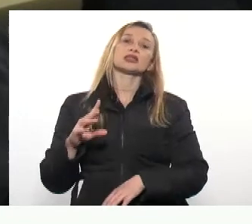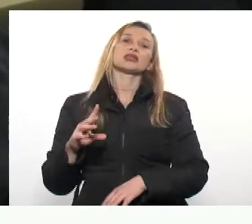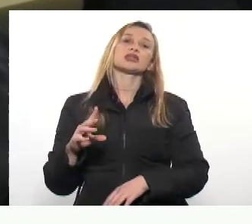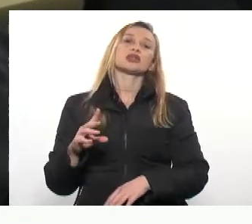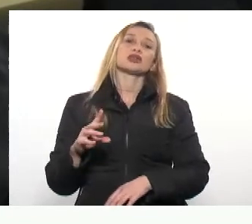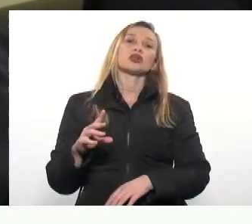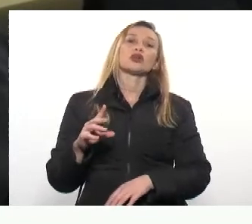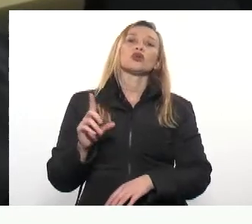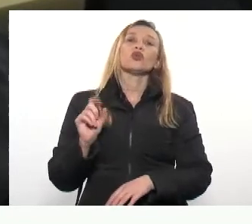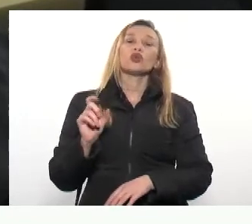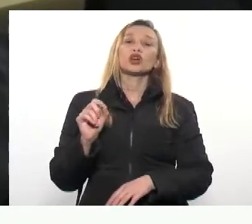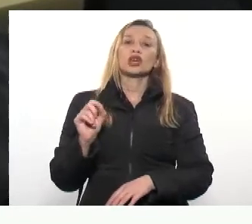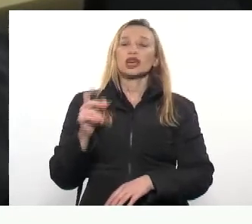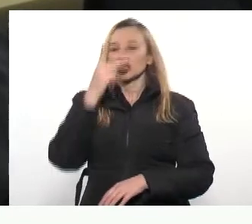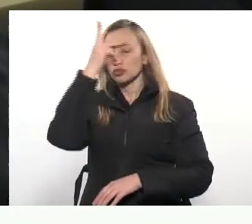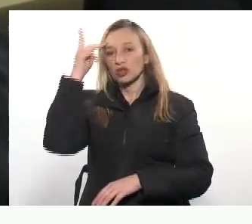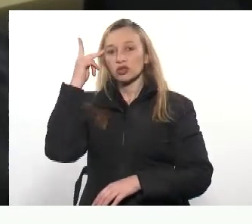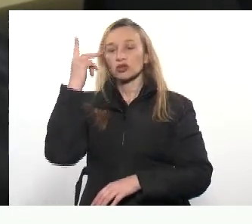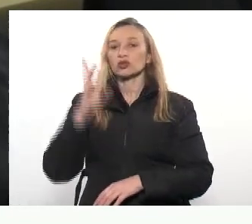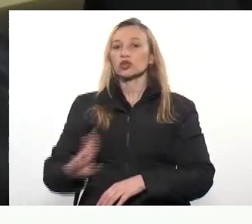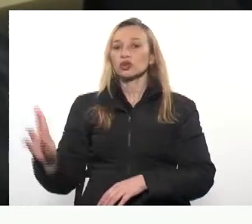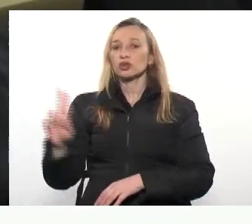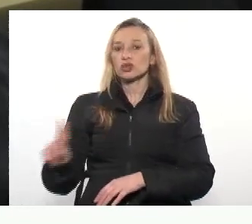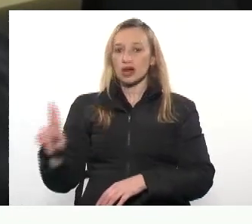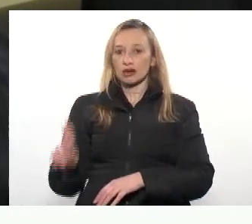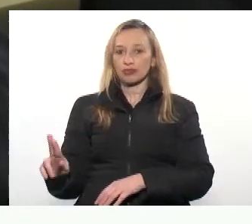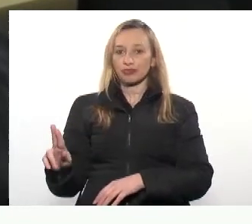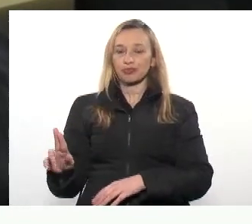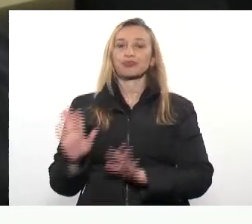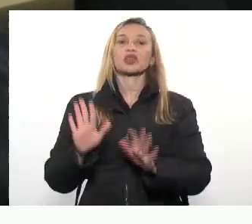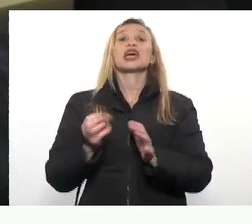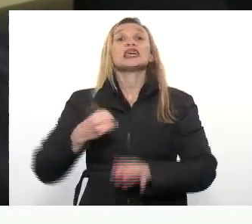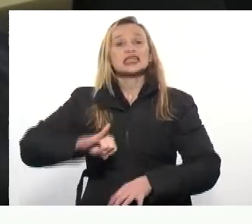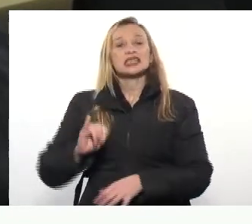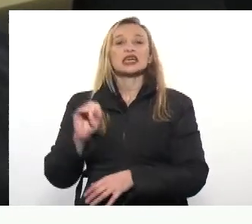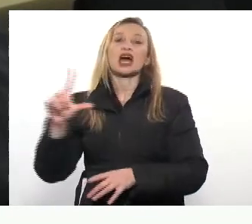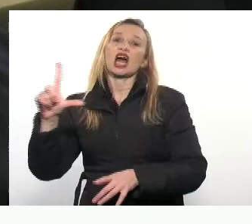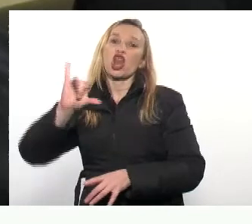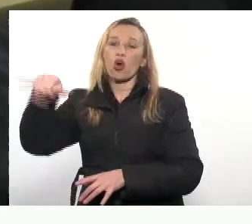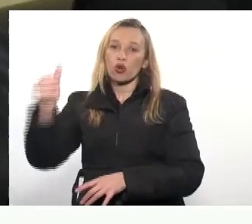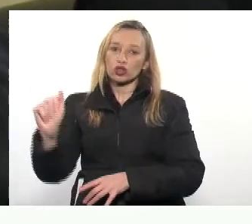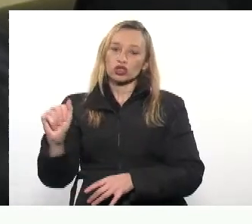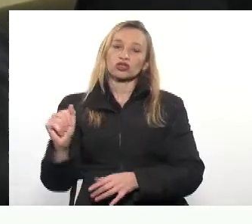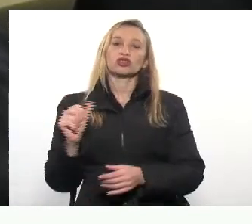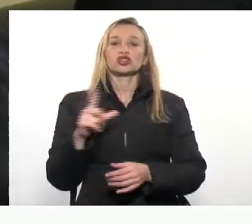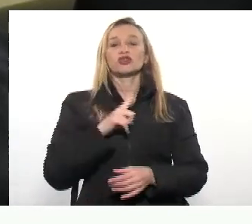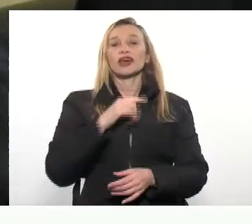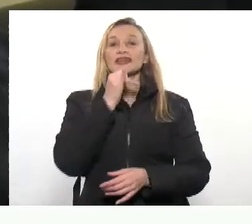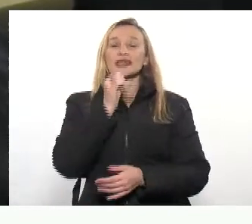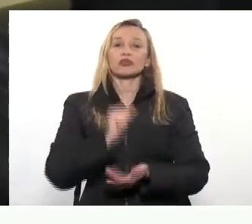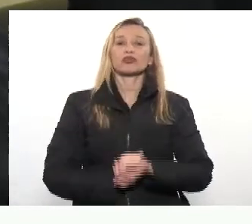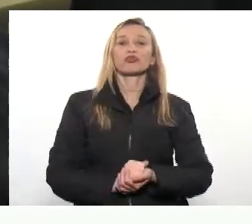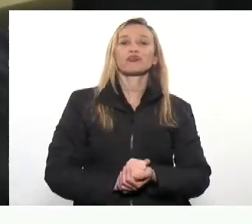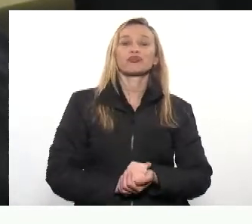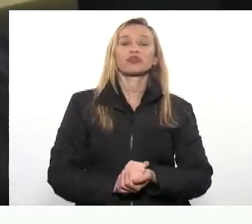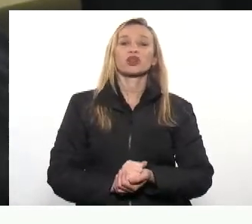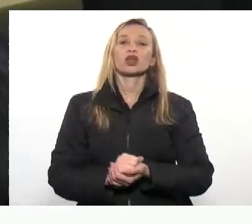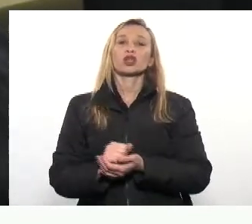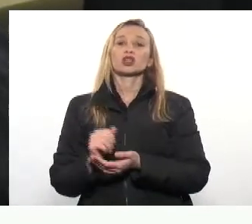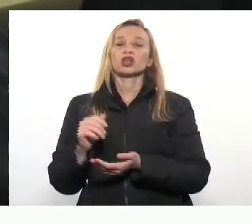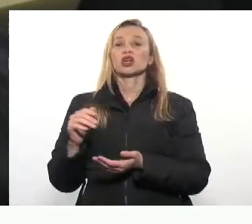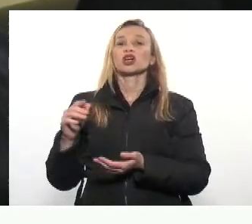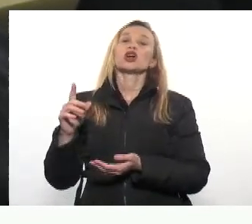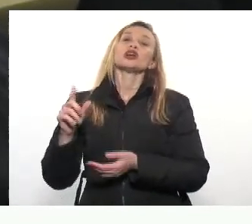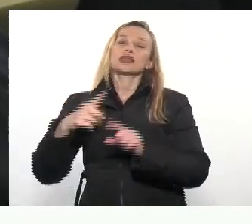que o consumidor de fato utilizou. Então, se a loja estiver fechada, usando o seu exemplo, ou o escritório estiver